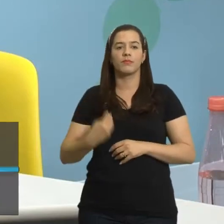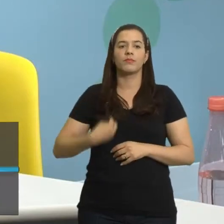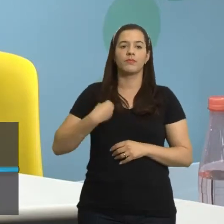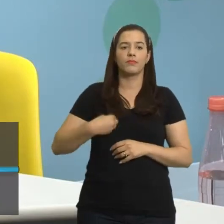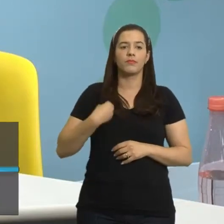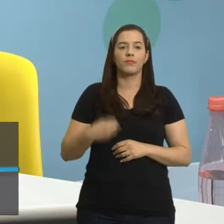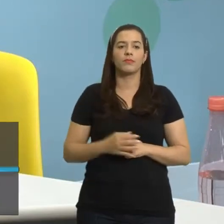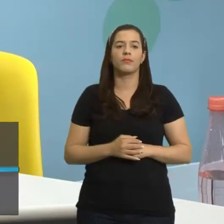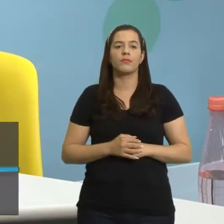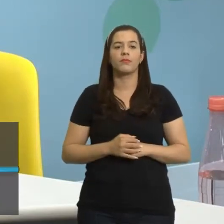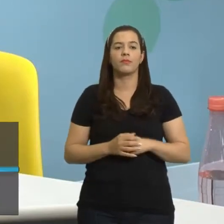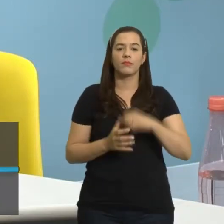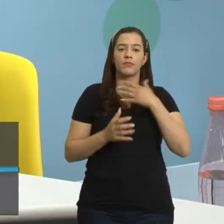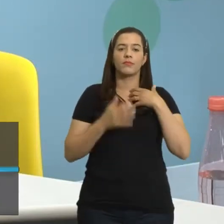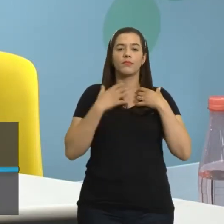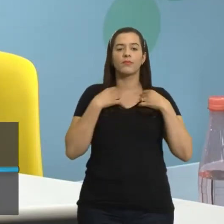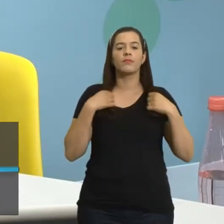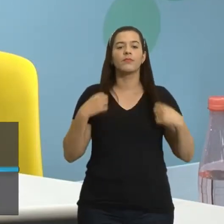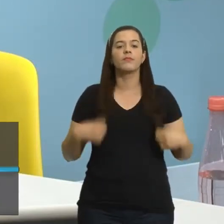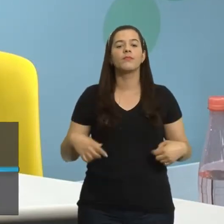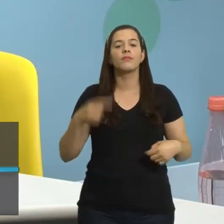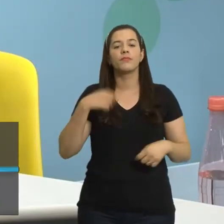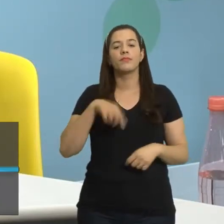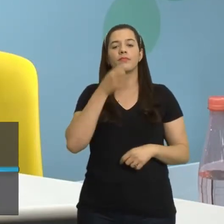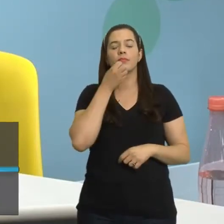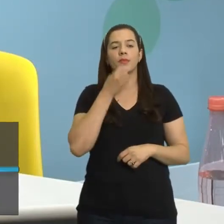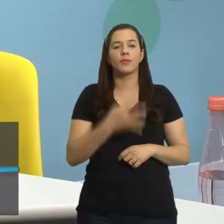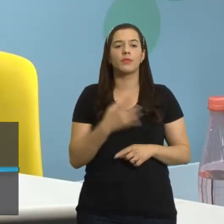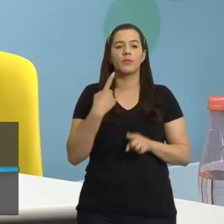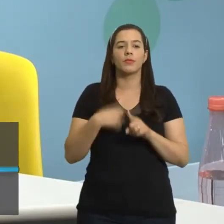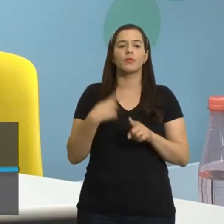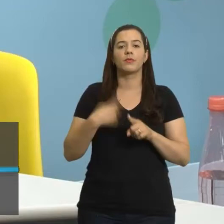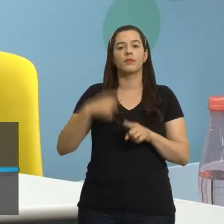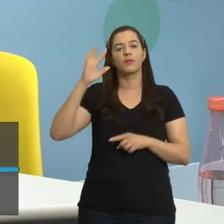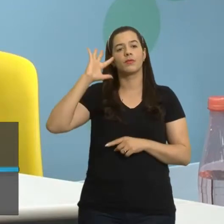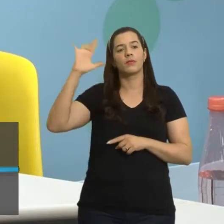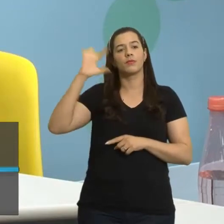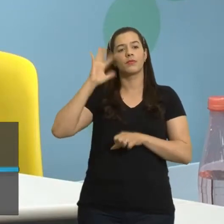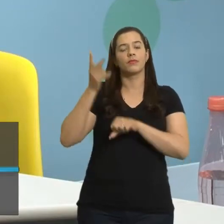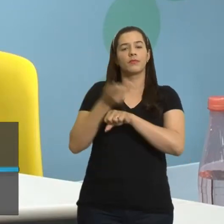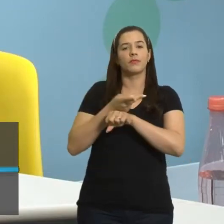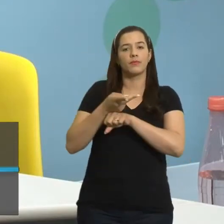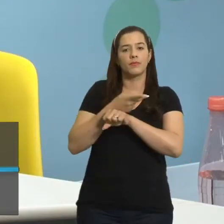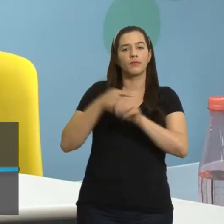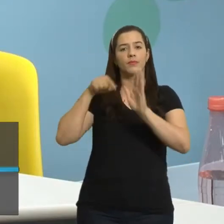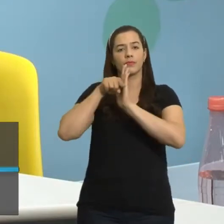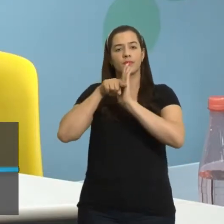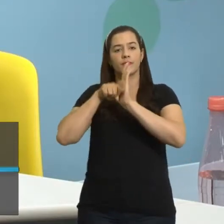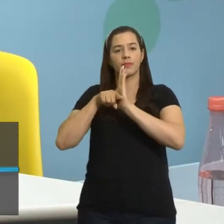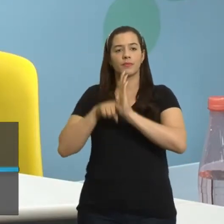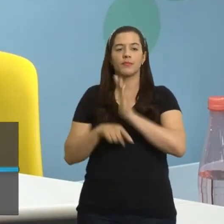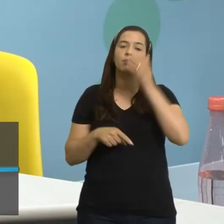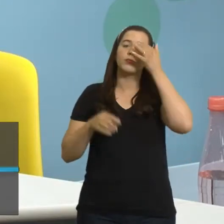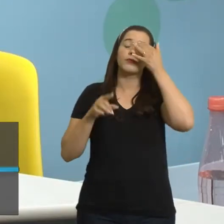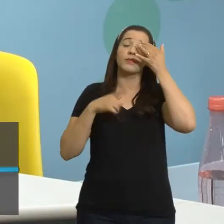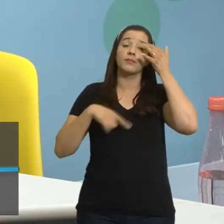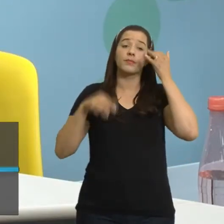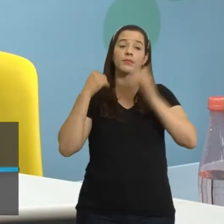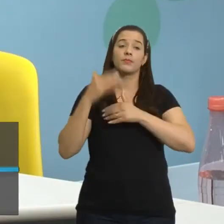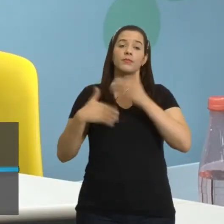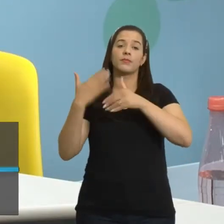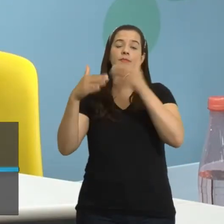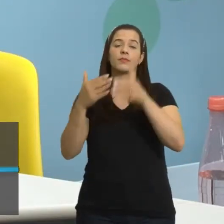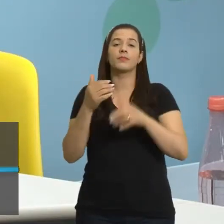esse comentário da professora foi muito feliz, né? Quando a gente pensa em investigação científica, em desenvolvimento do